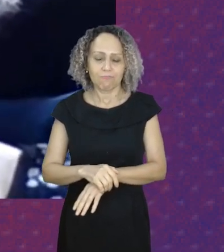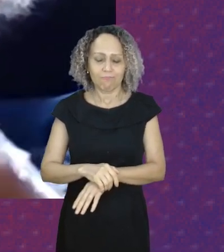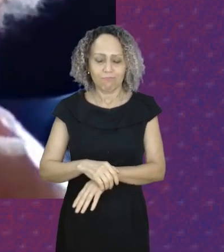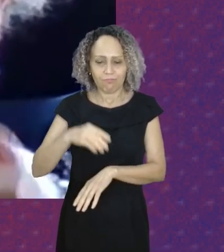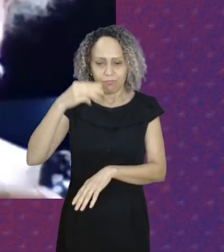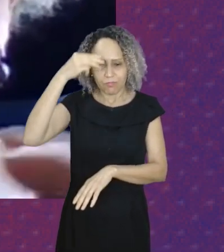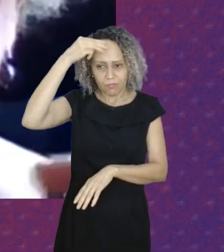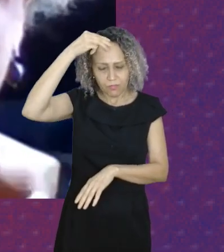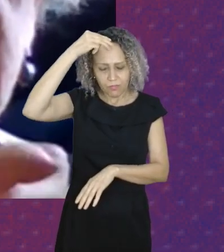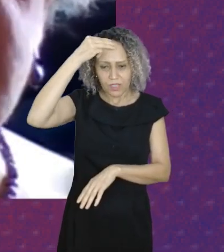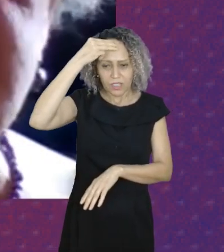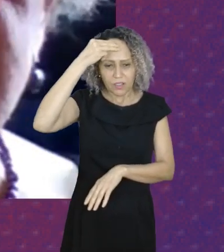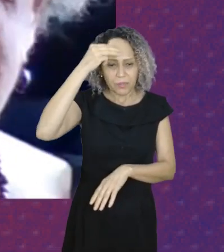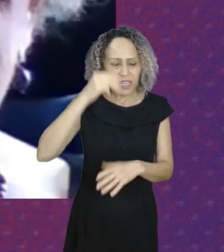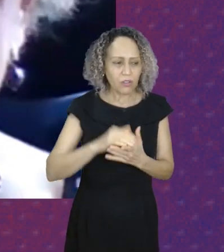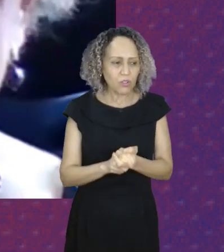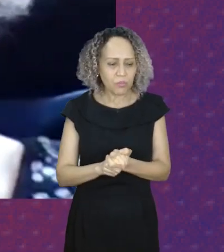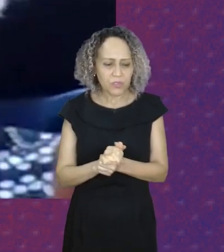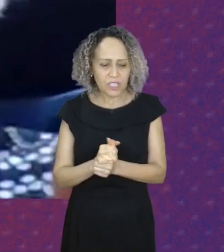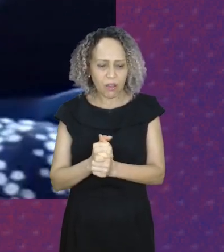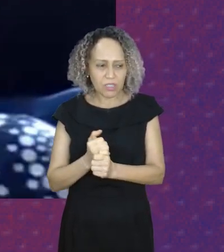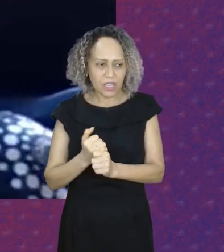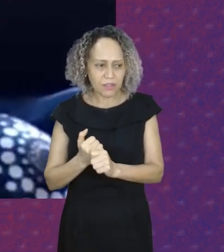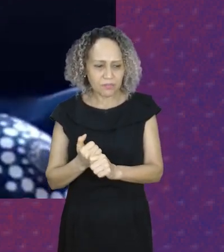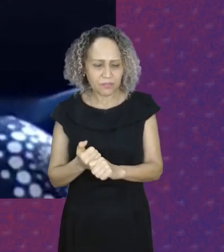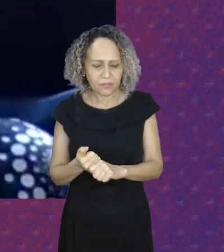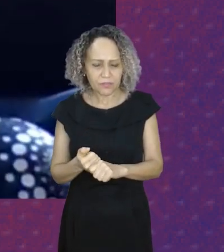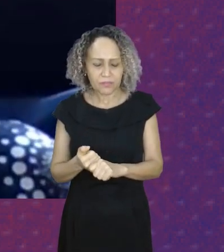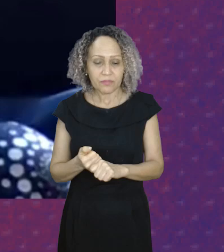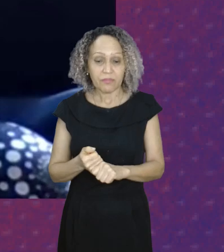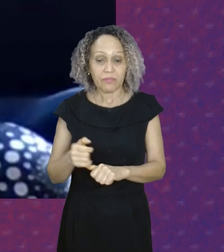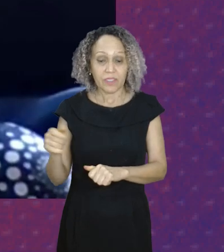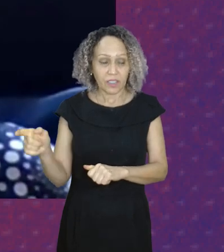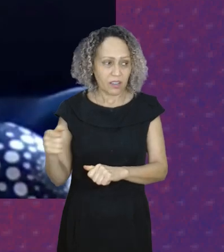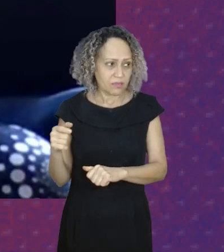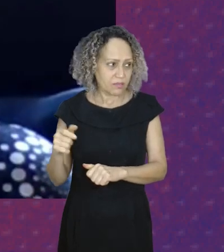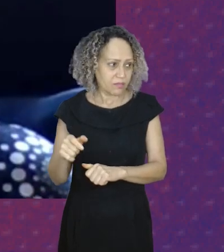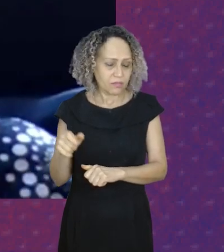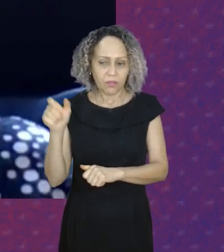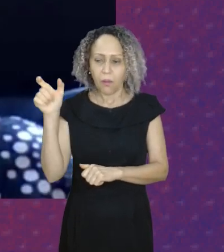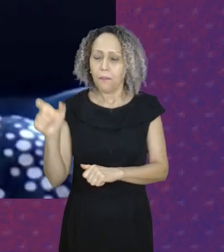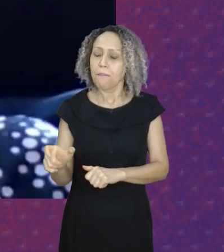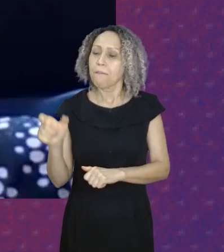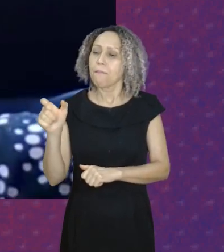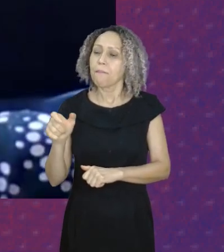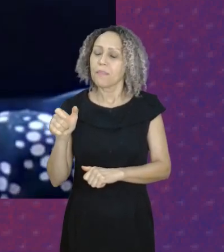se aliou a grupos feministas e fizeram uma denúncia